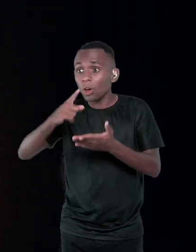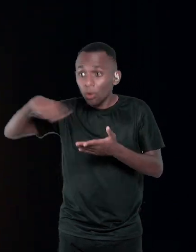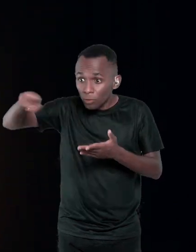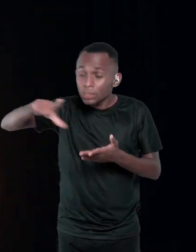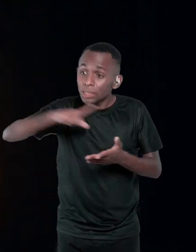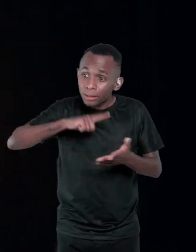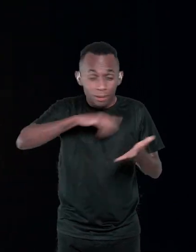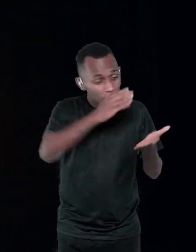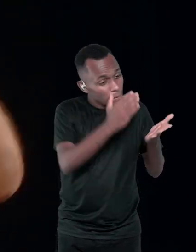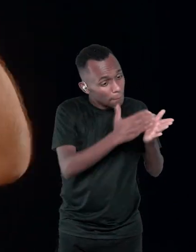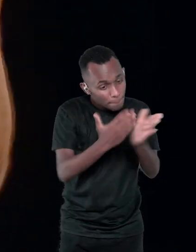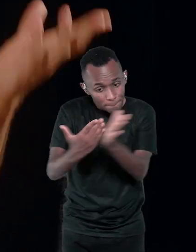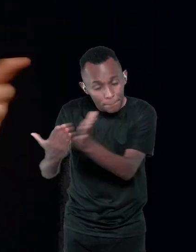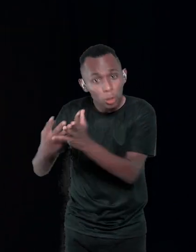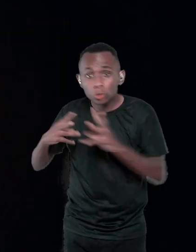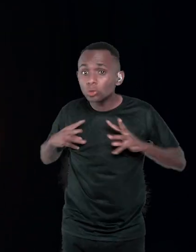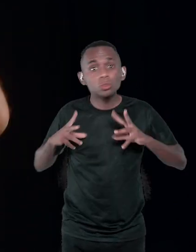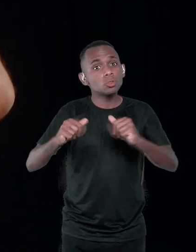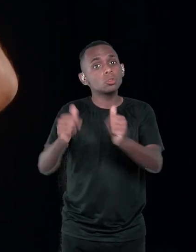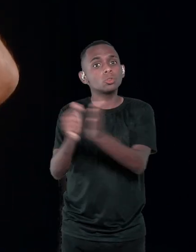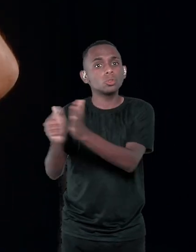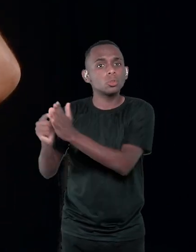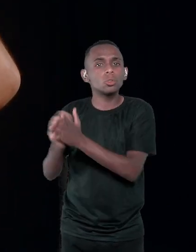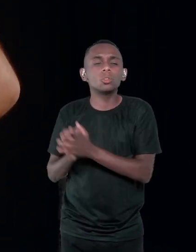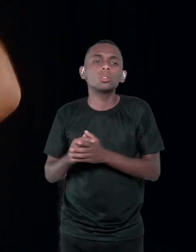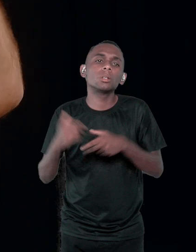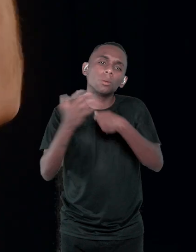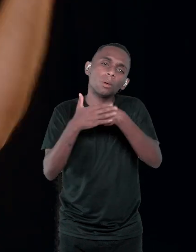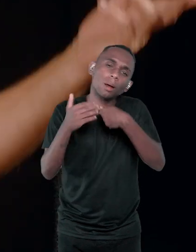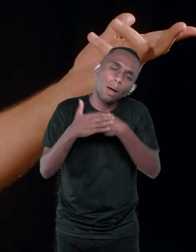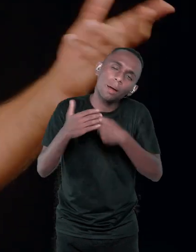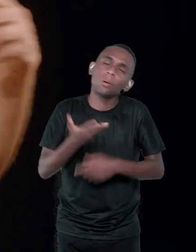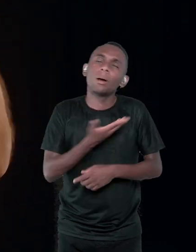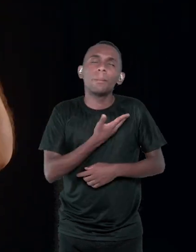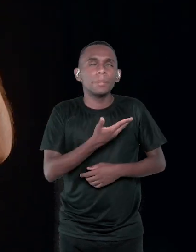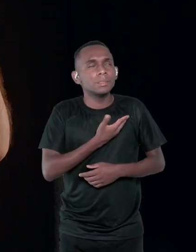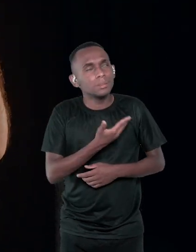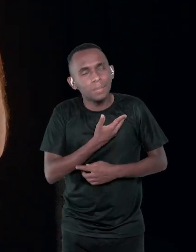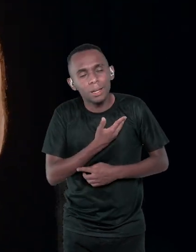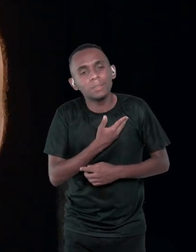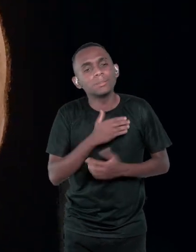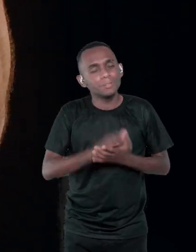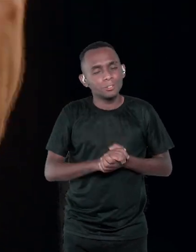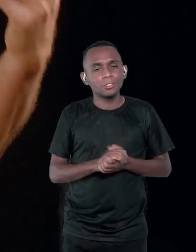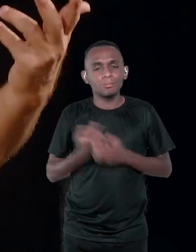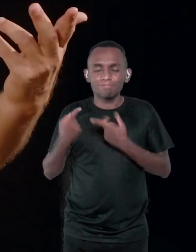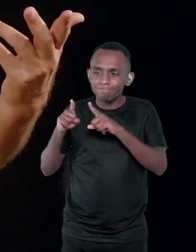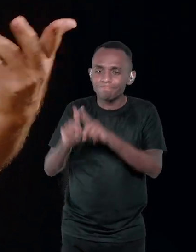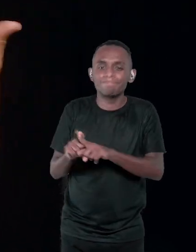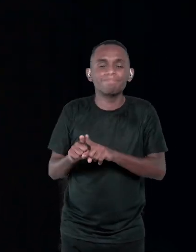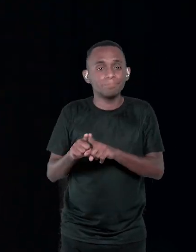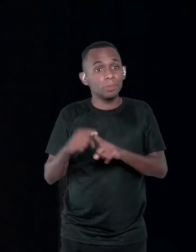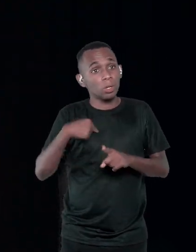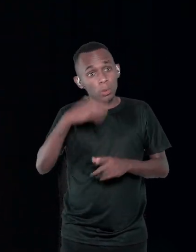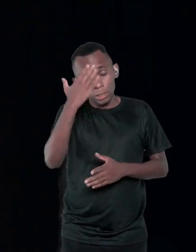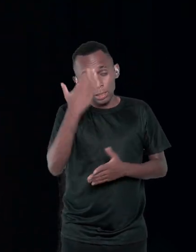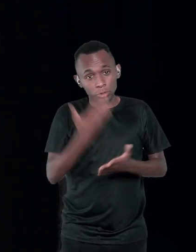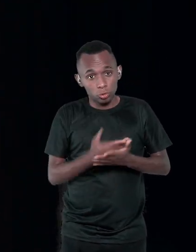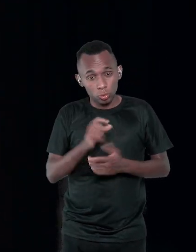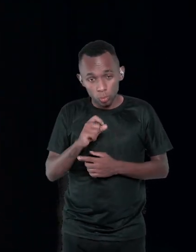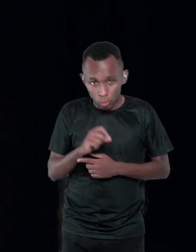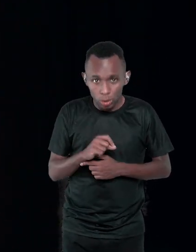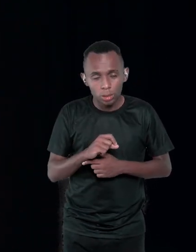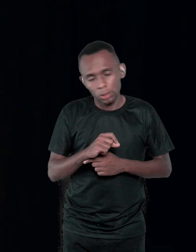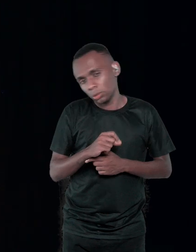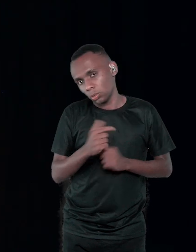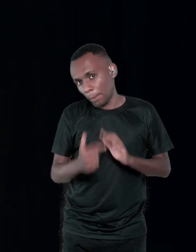Né? Tudo isso com carinho, uma amizade enorme. E eu acho, nos